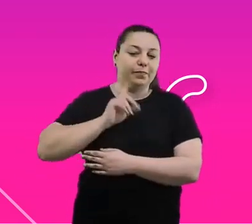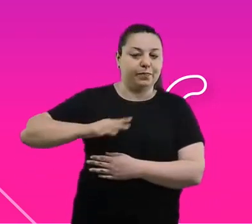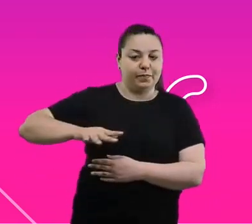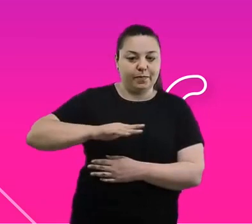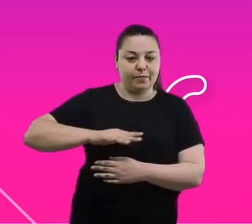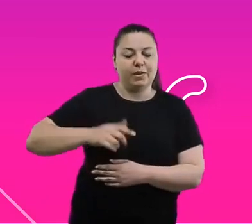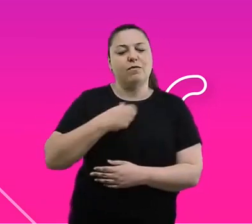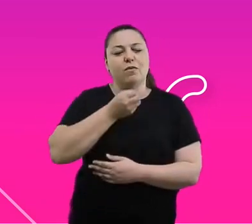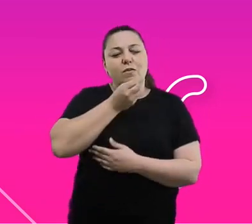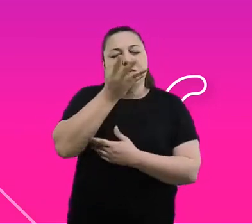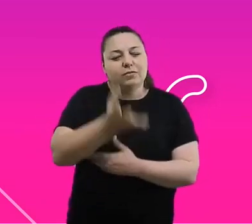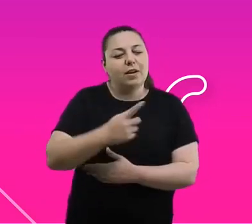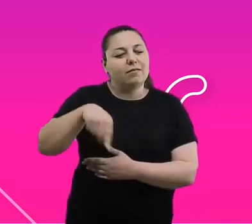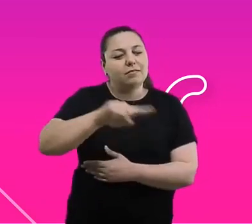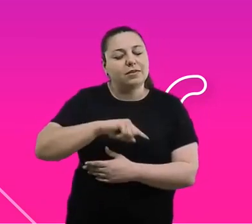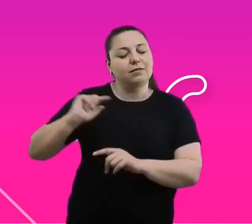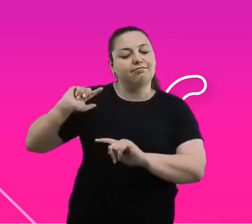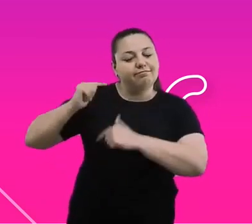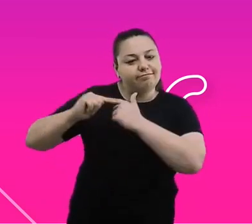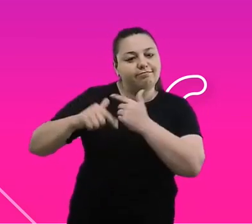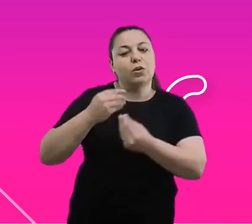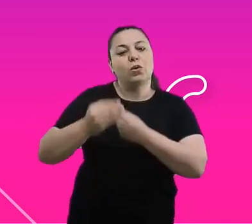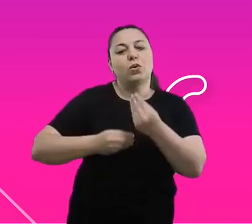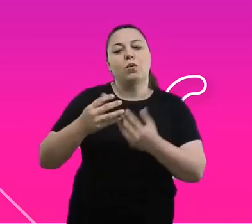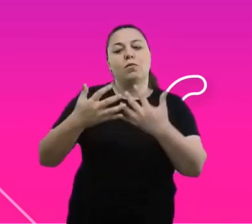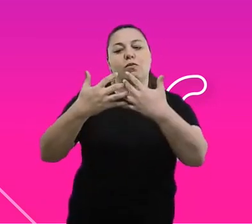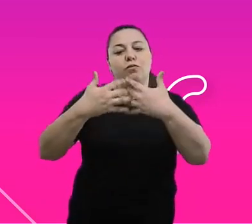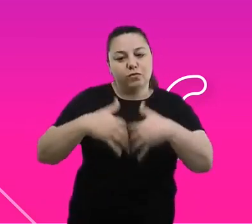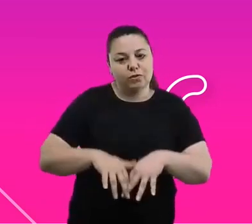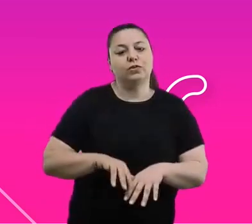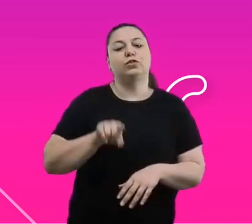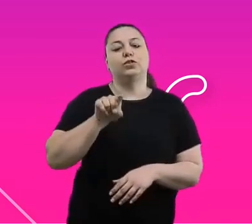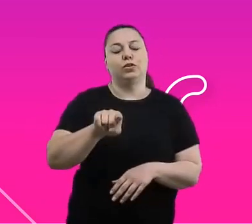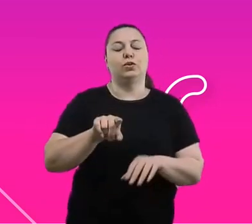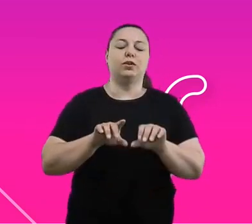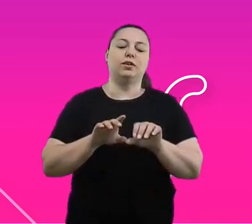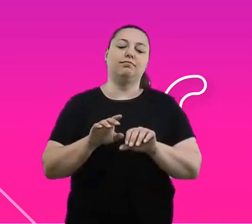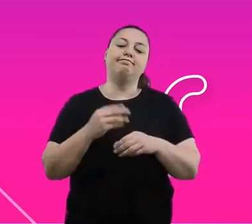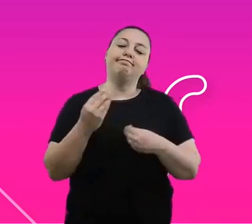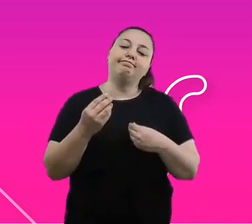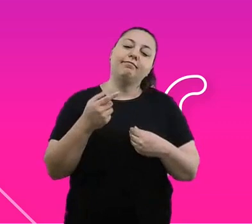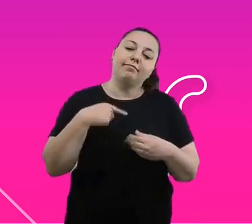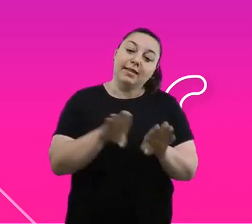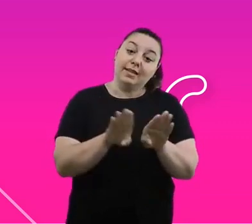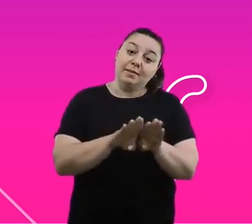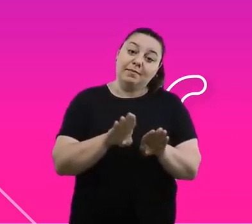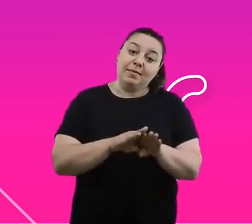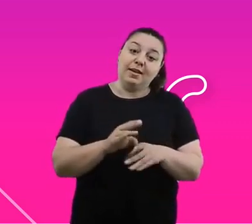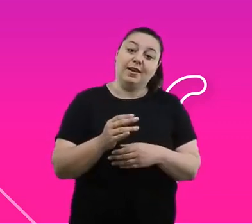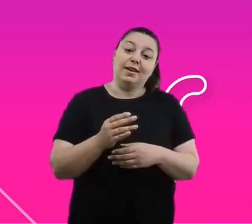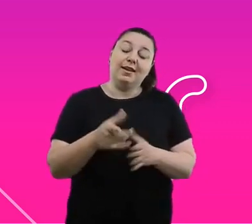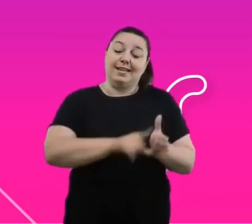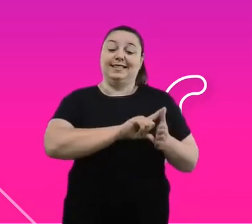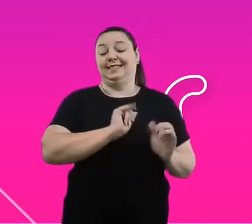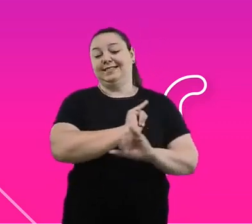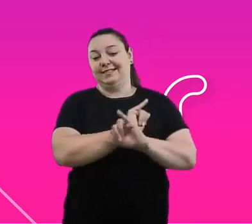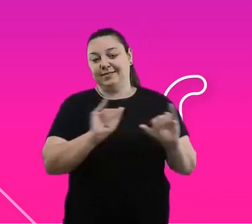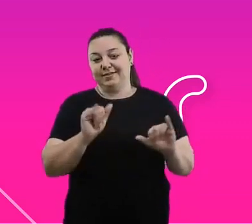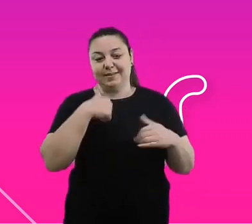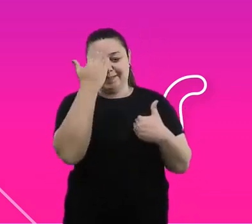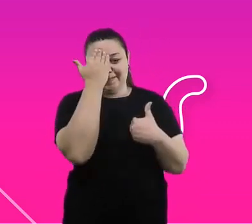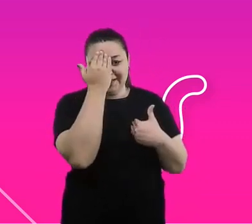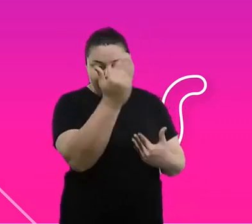com o Laboratório de Dados da STEB. Antes de tudo, eu queria agradecer a presença dos meus colegas de equipe que estão assistindo, da nossa mentora